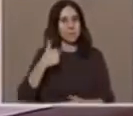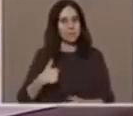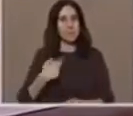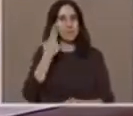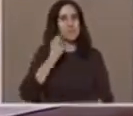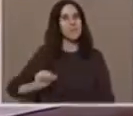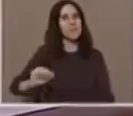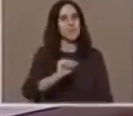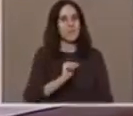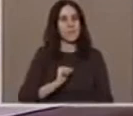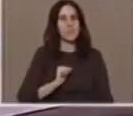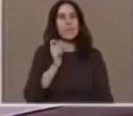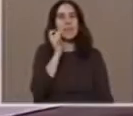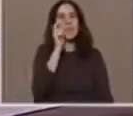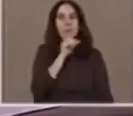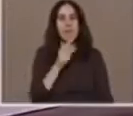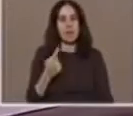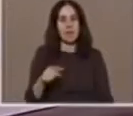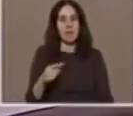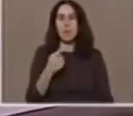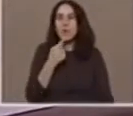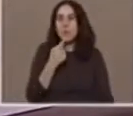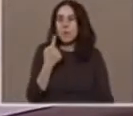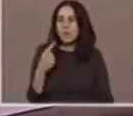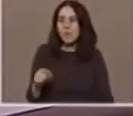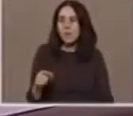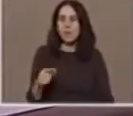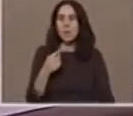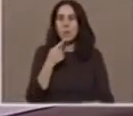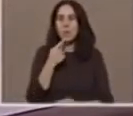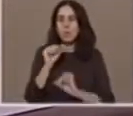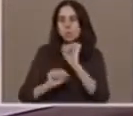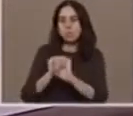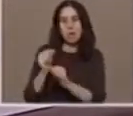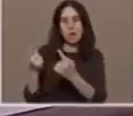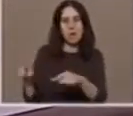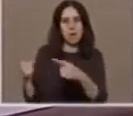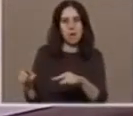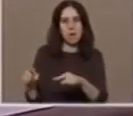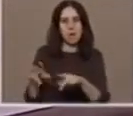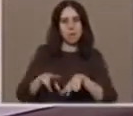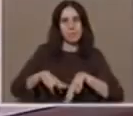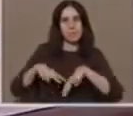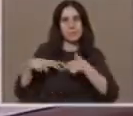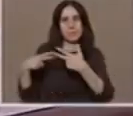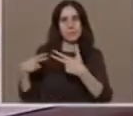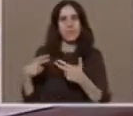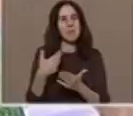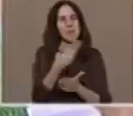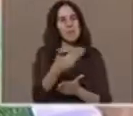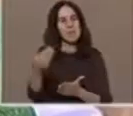nossa vida, que aqueles que têm muito, aqueles que vivem na abundância, têm dificuldade em